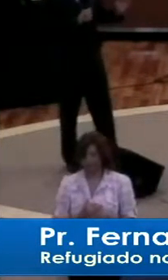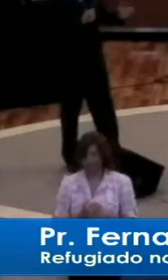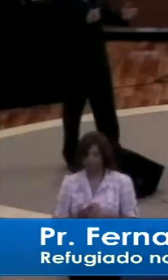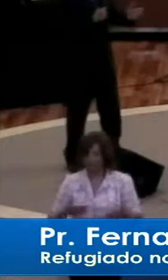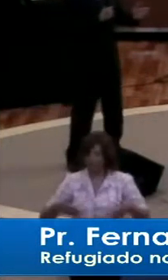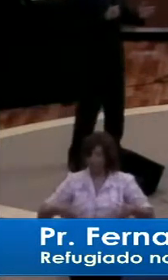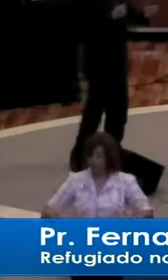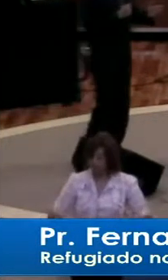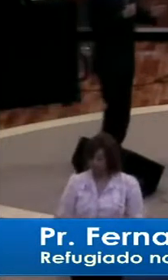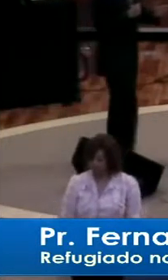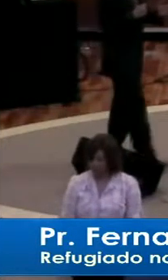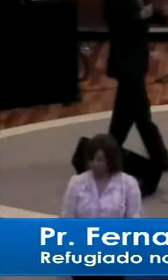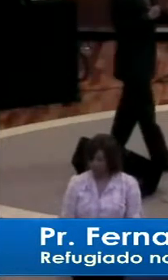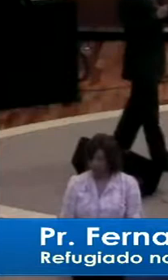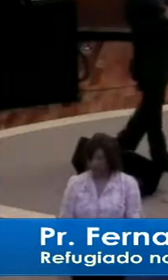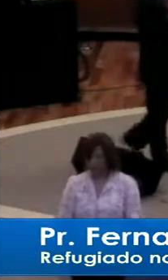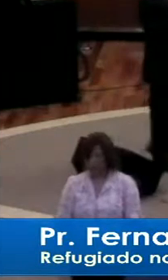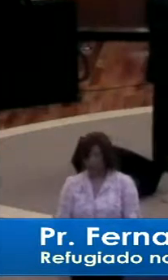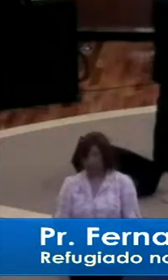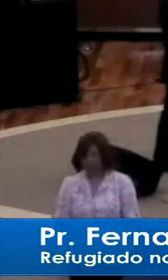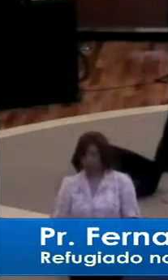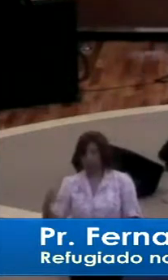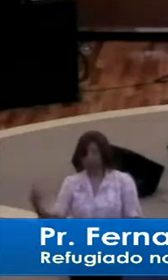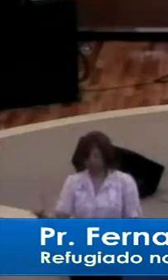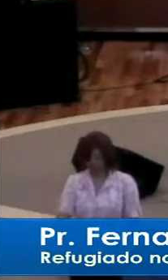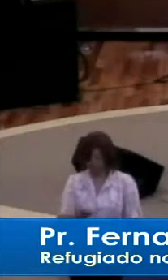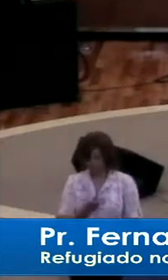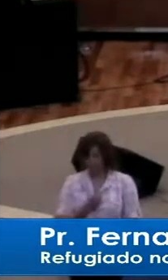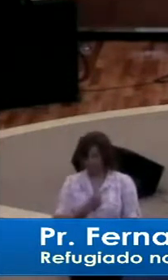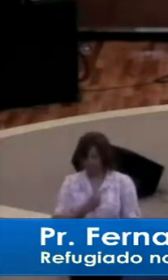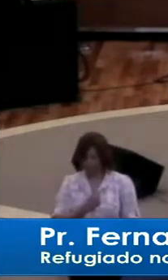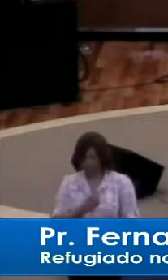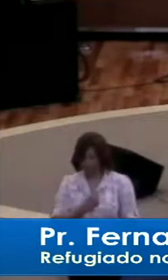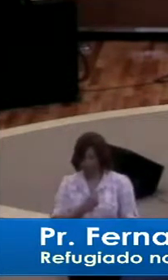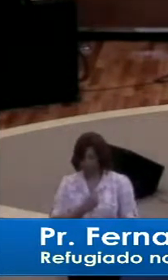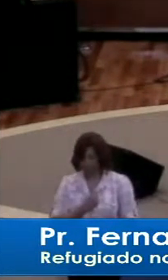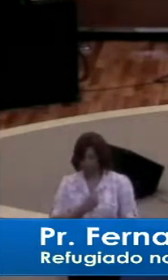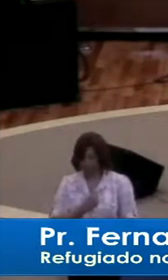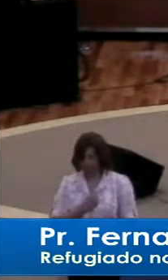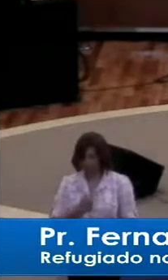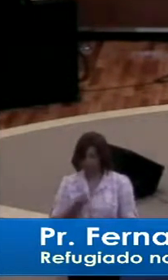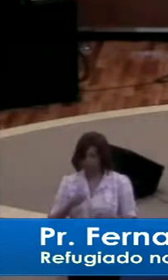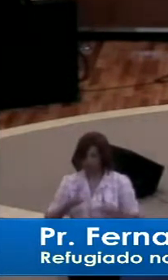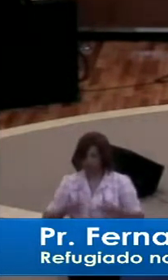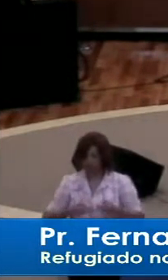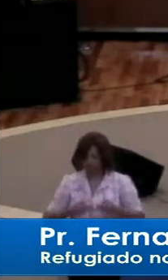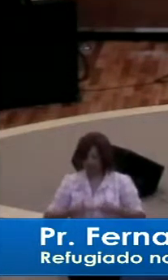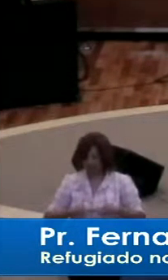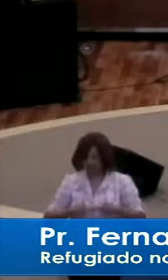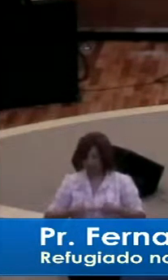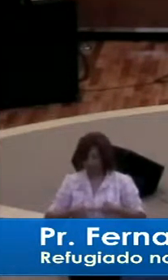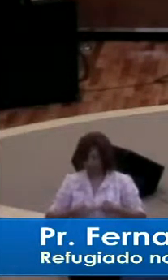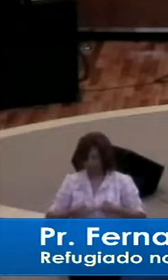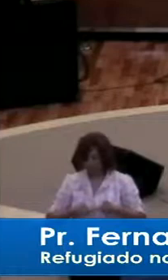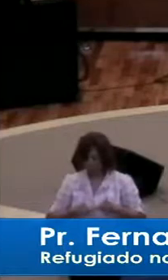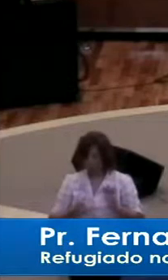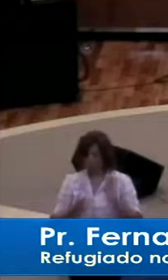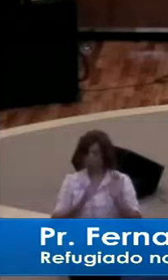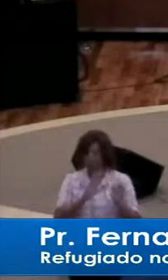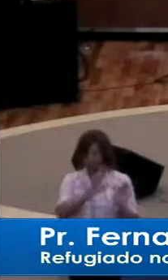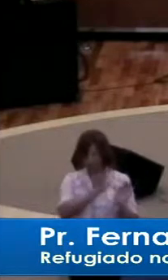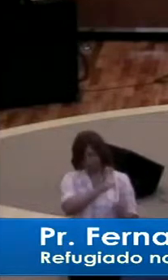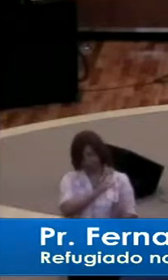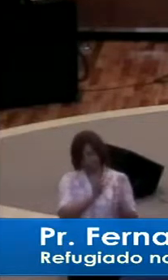Nascerá de ti o Salvador de Israel, o Cristo. Eu